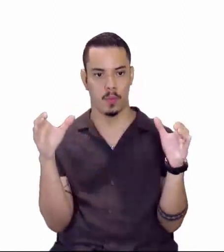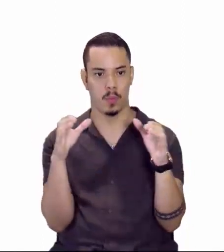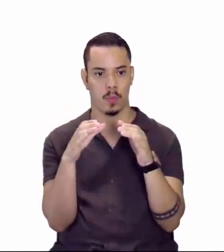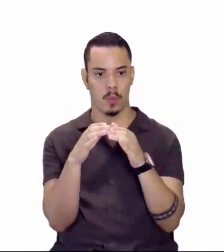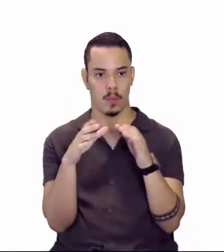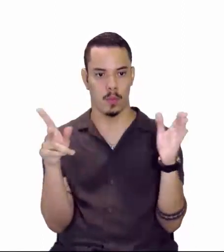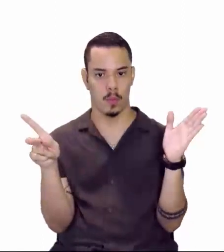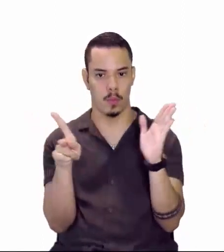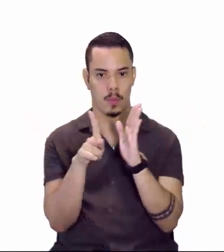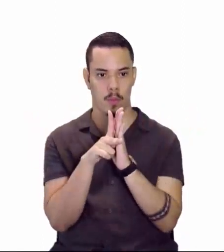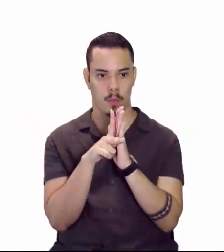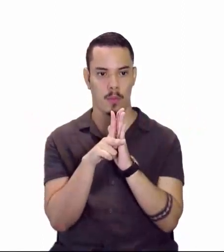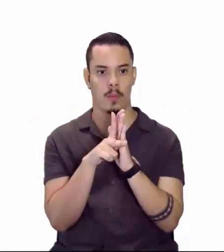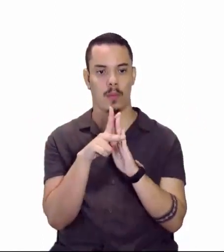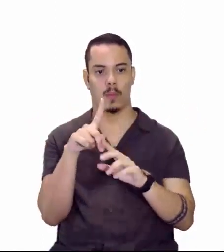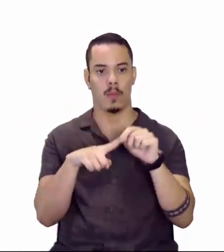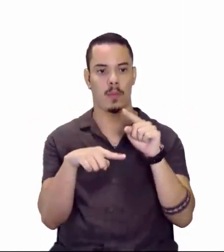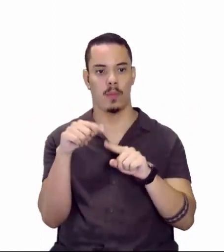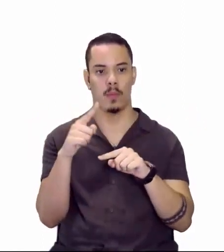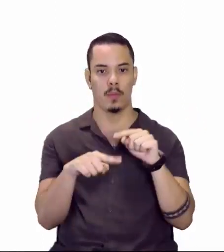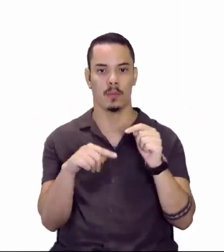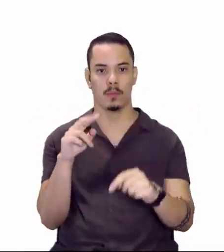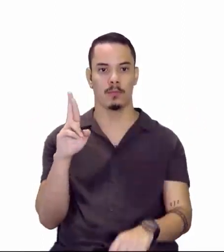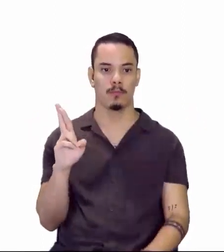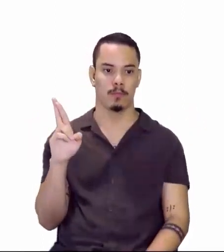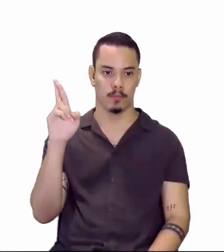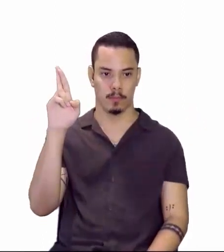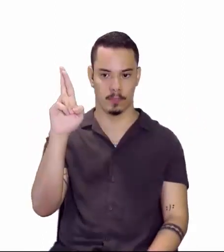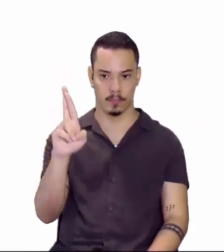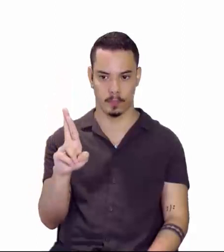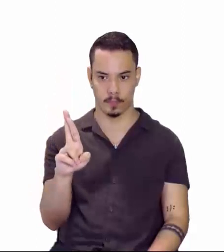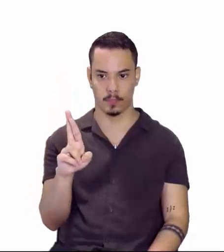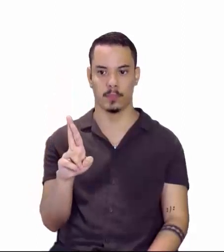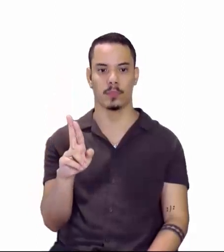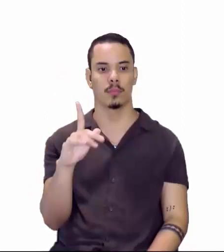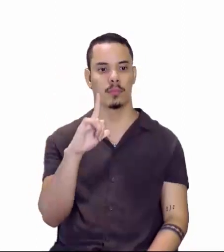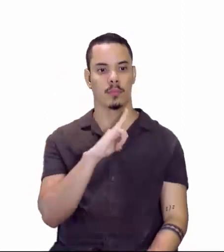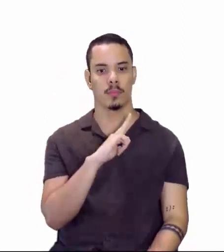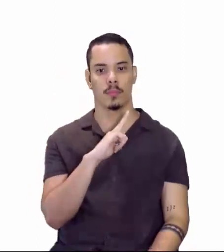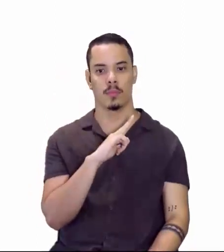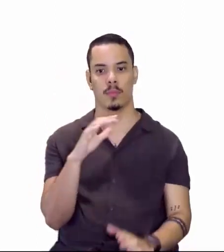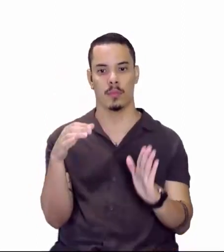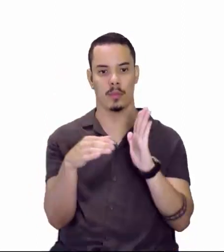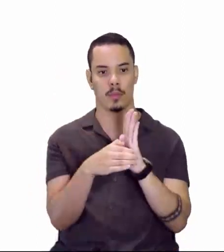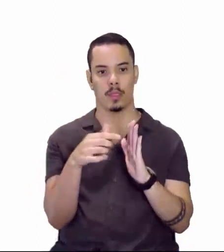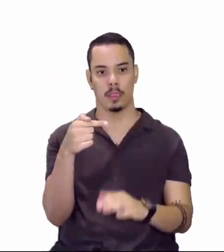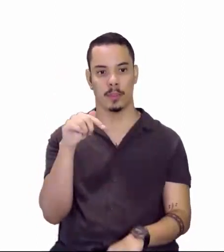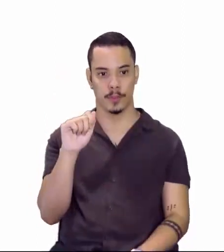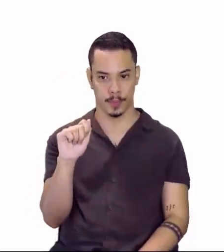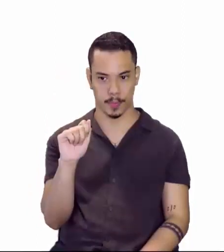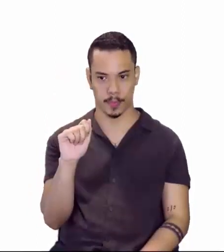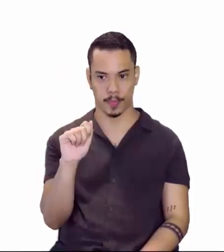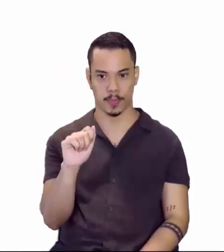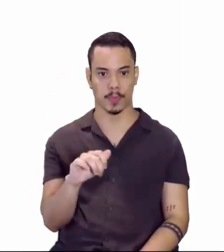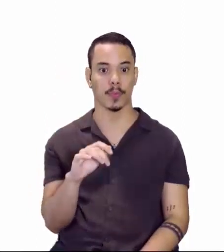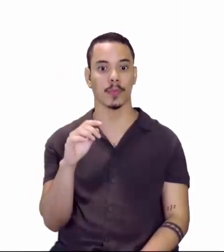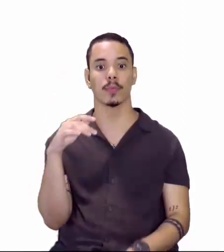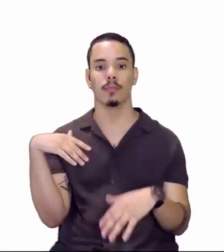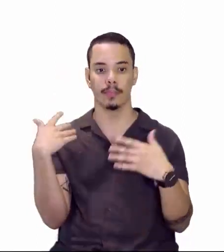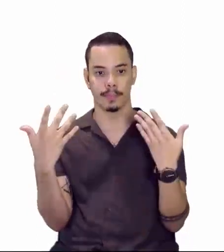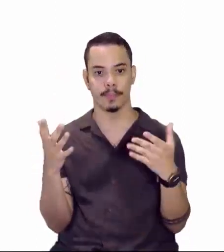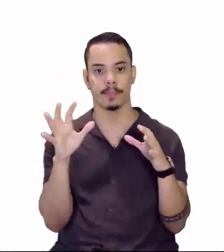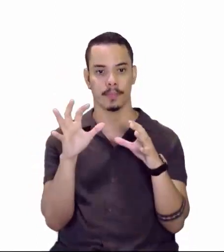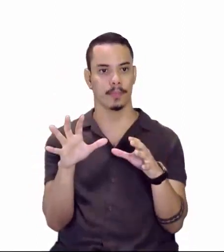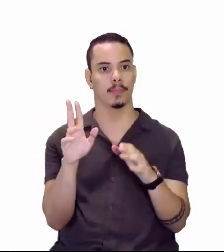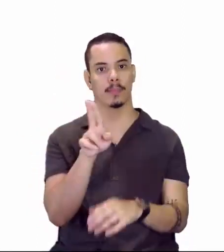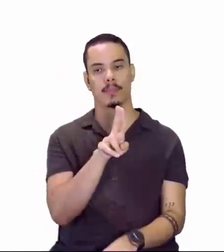que está como elemento representativo, que é a família 7A, sendo, portanto, o